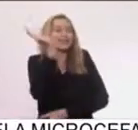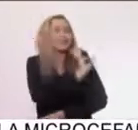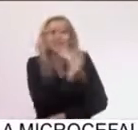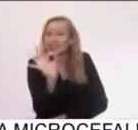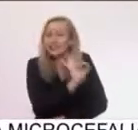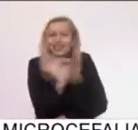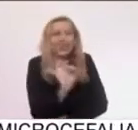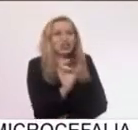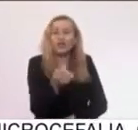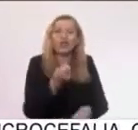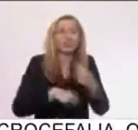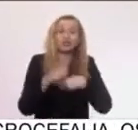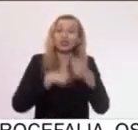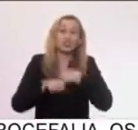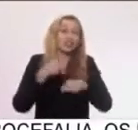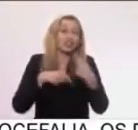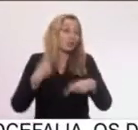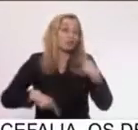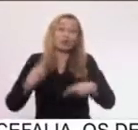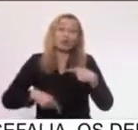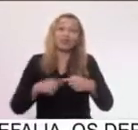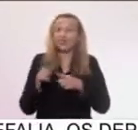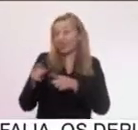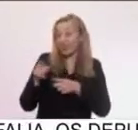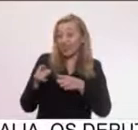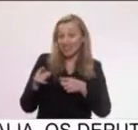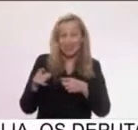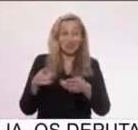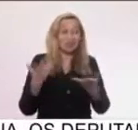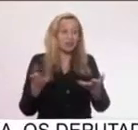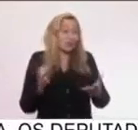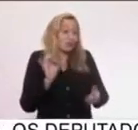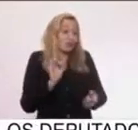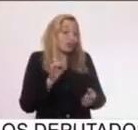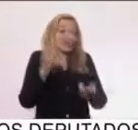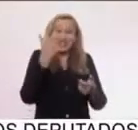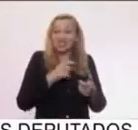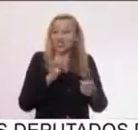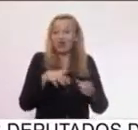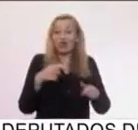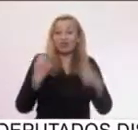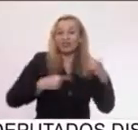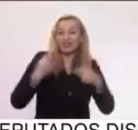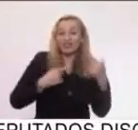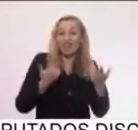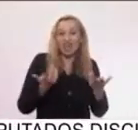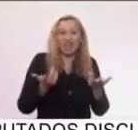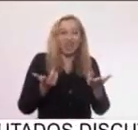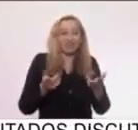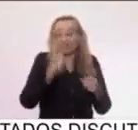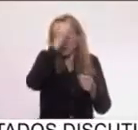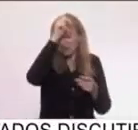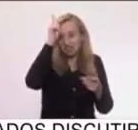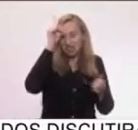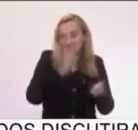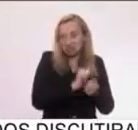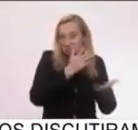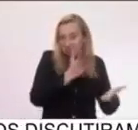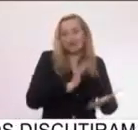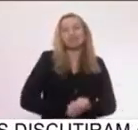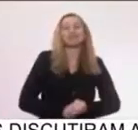da administração pública e estava ali por ser justamente um apadrinhado político do prefeito.